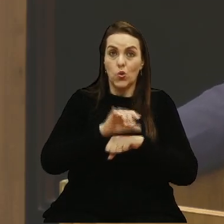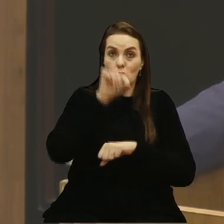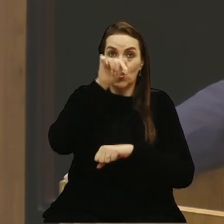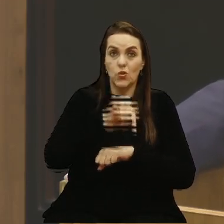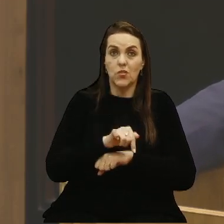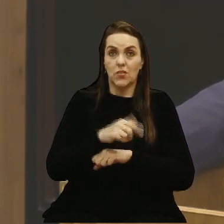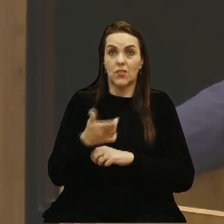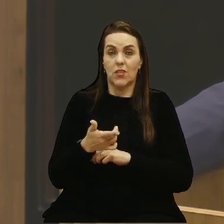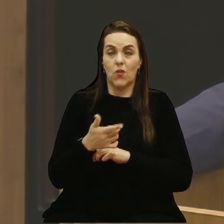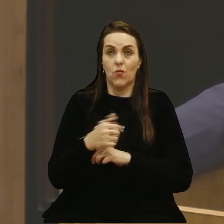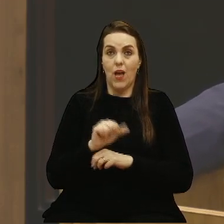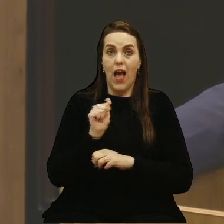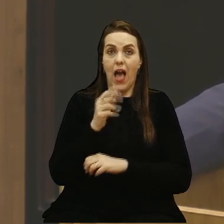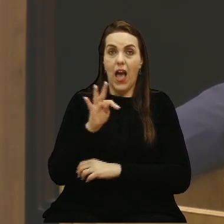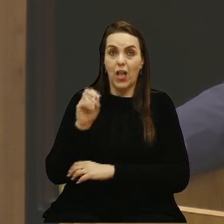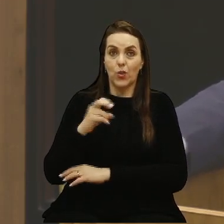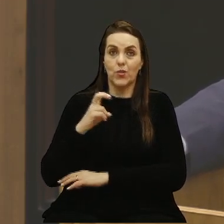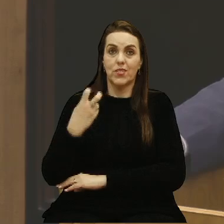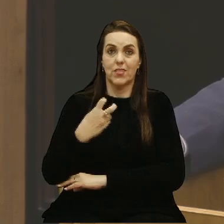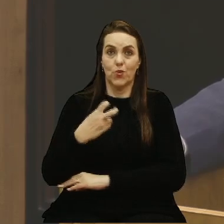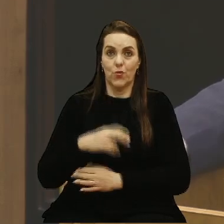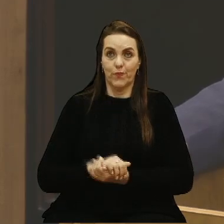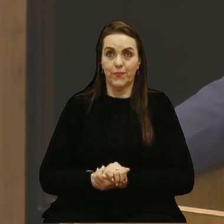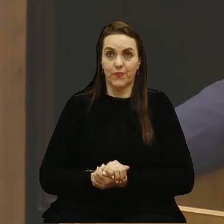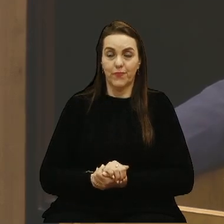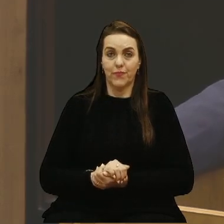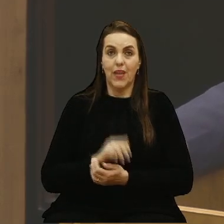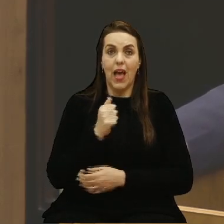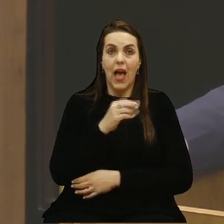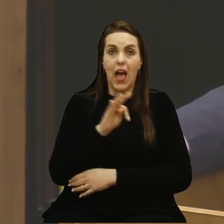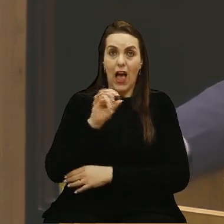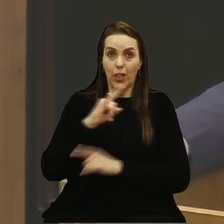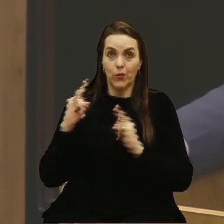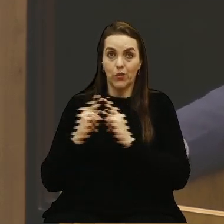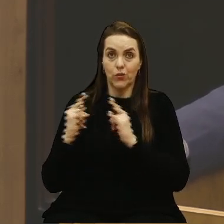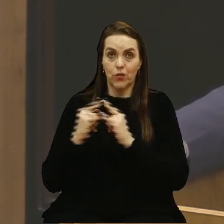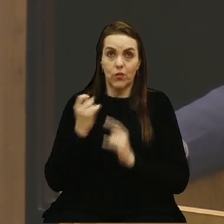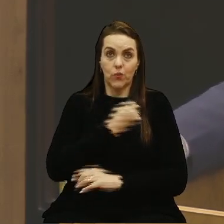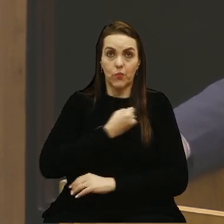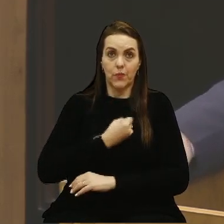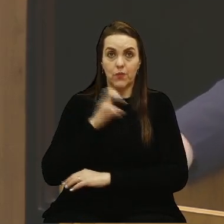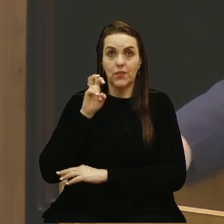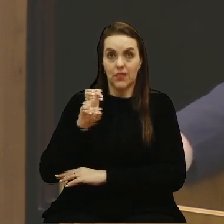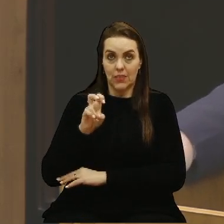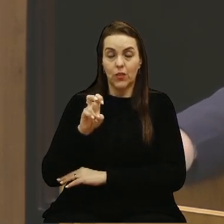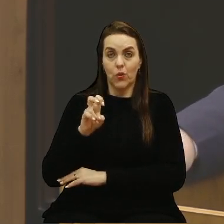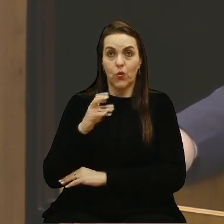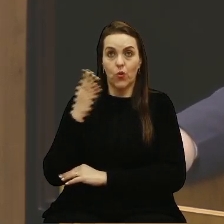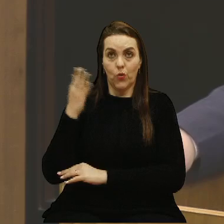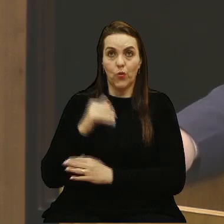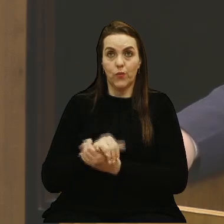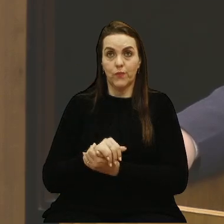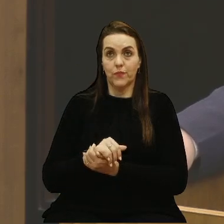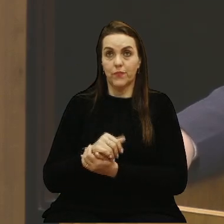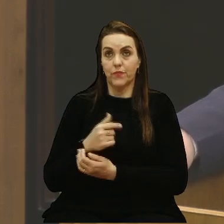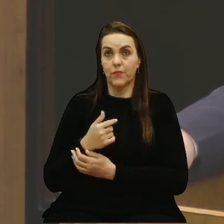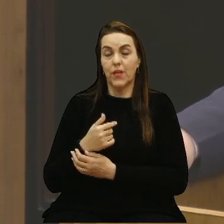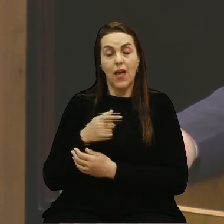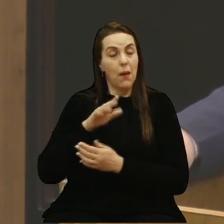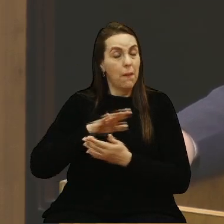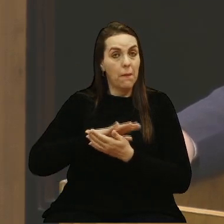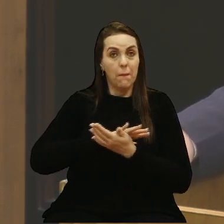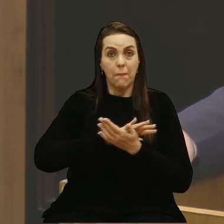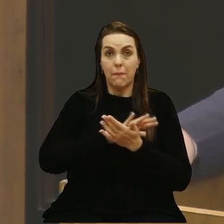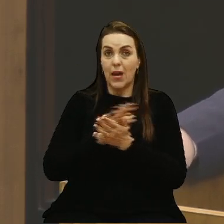ato institucional número 5. O ato institucional número 5, Cristiano, matou a direção inteira